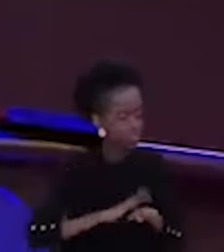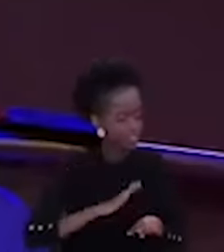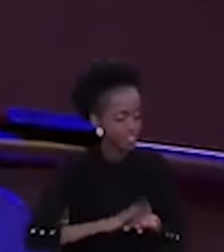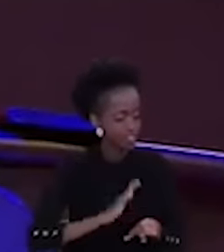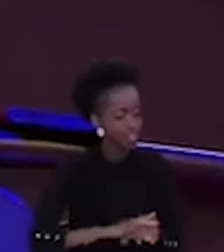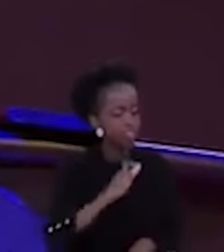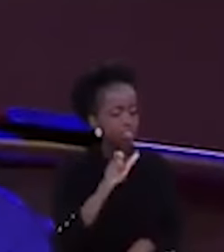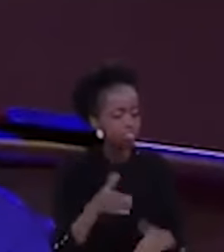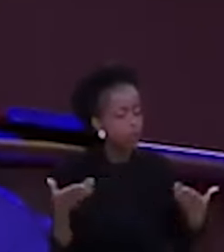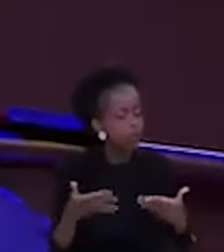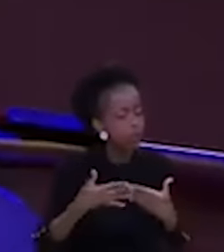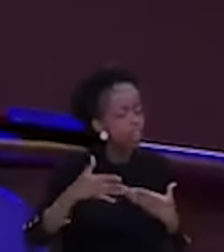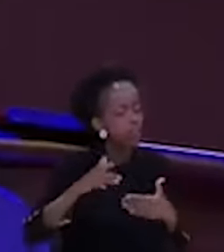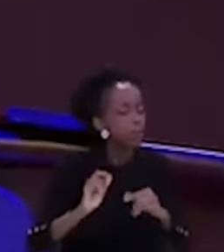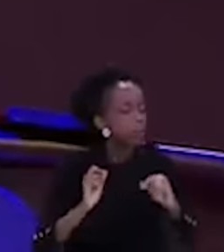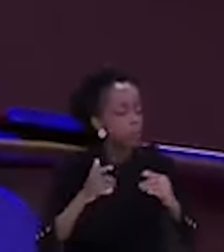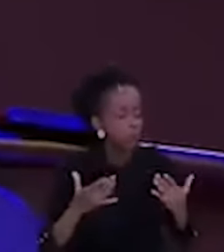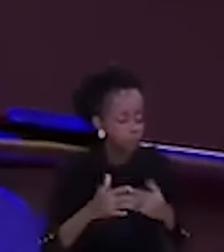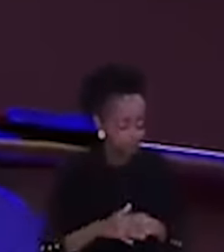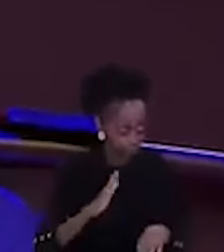a partir de agora.